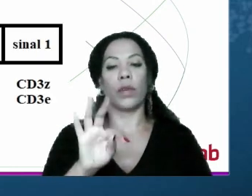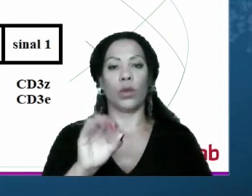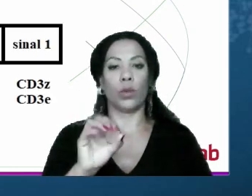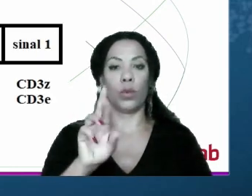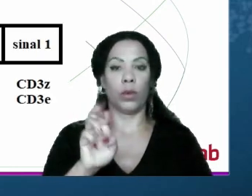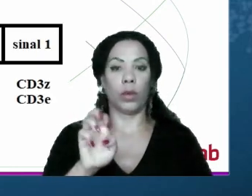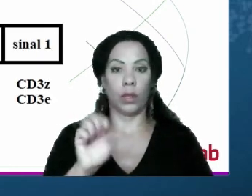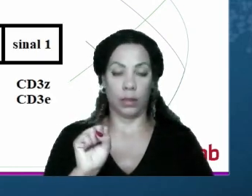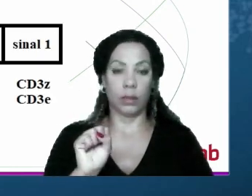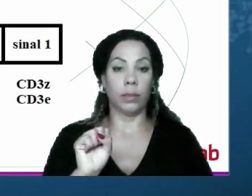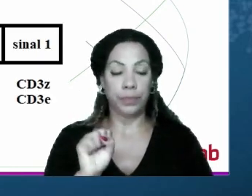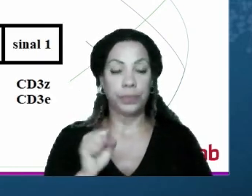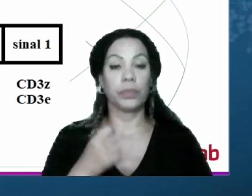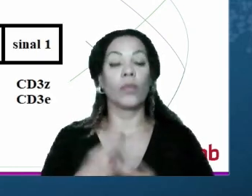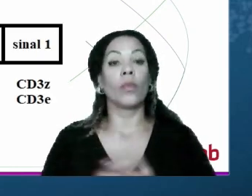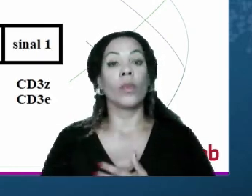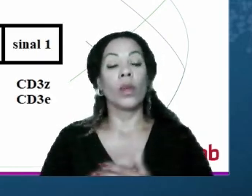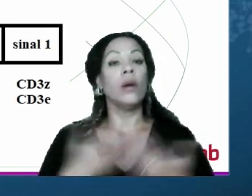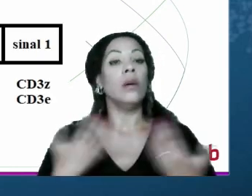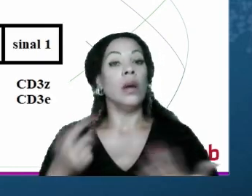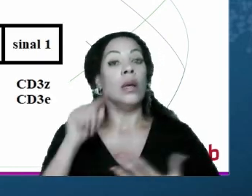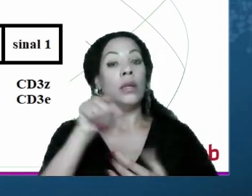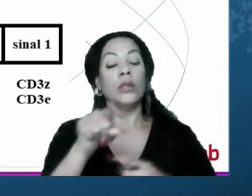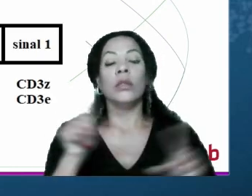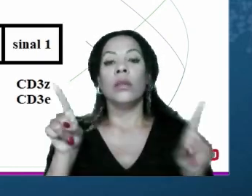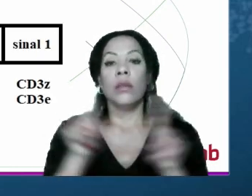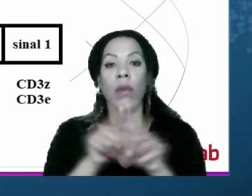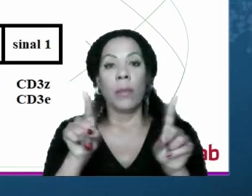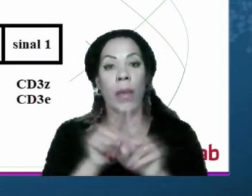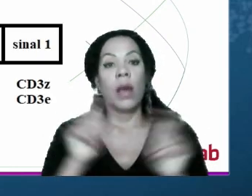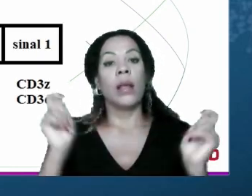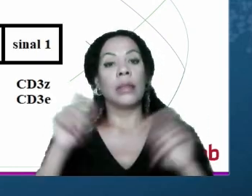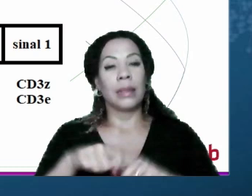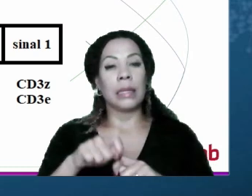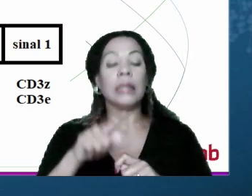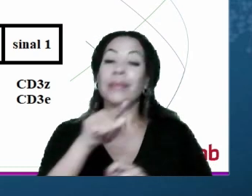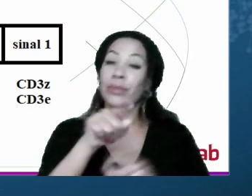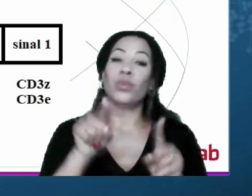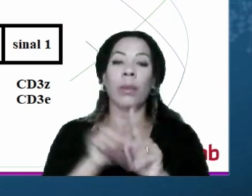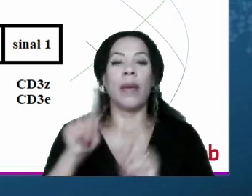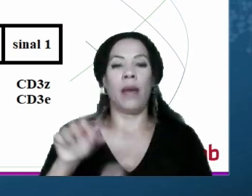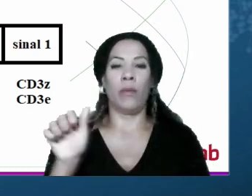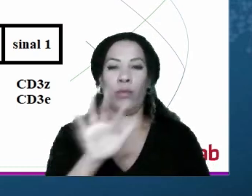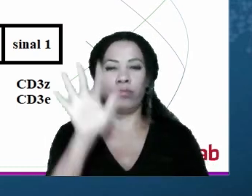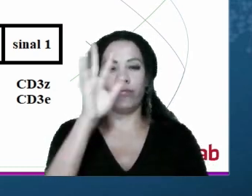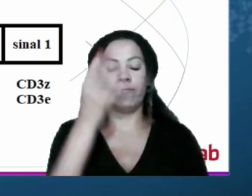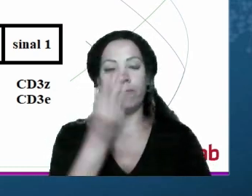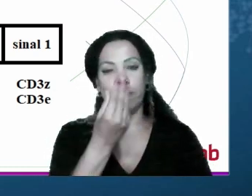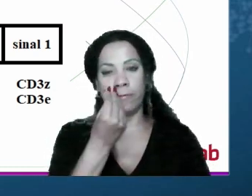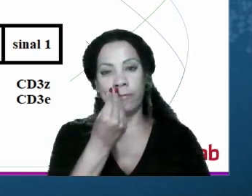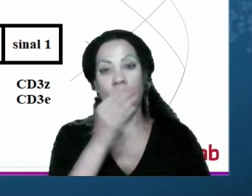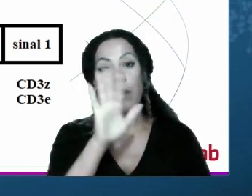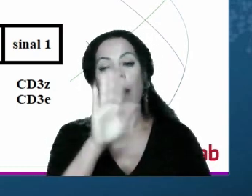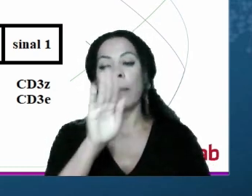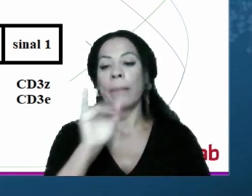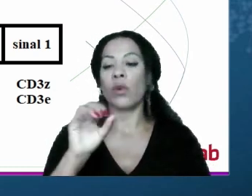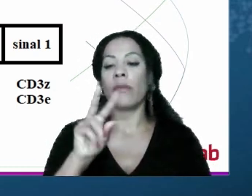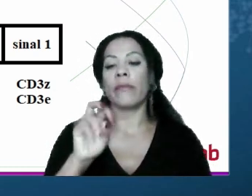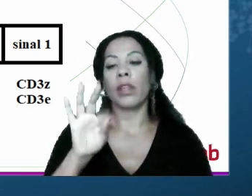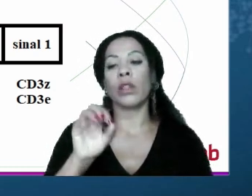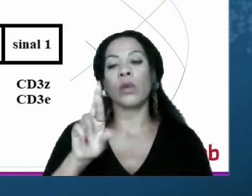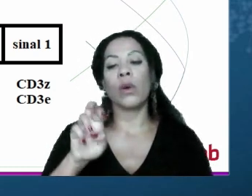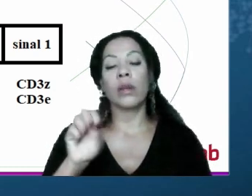si próprios. Isso também pode ser muito caro, mas também os biovetores e a